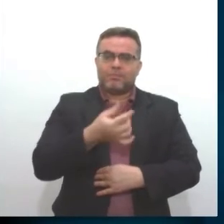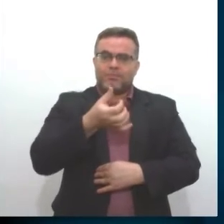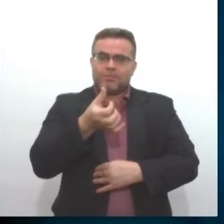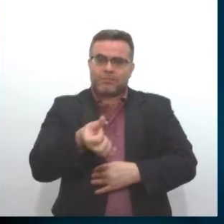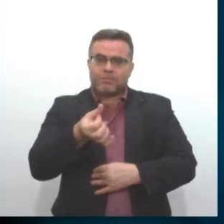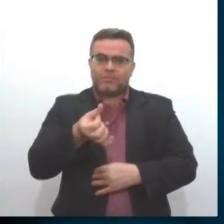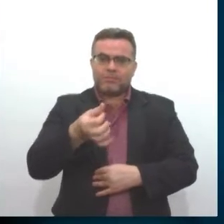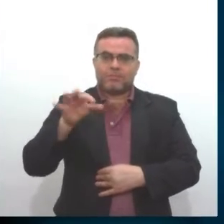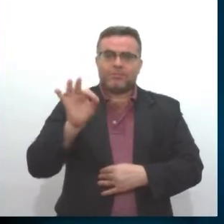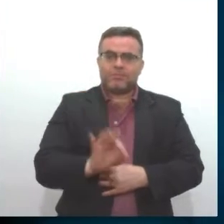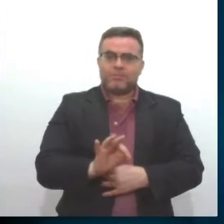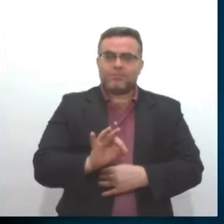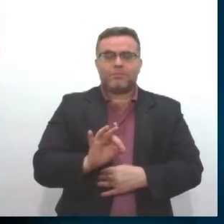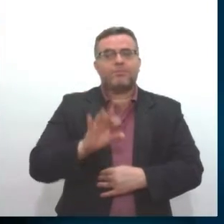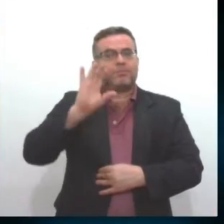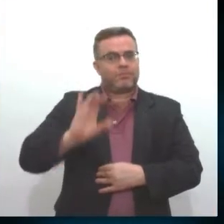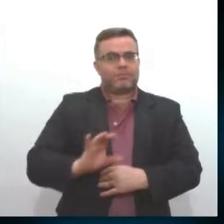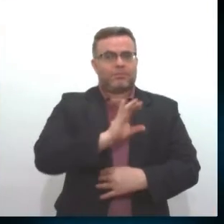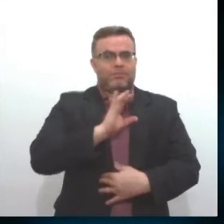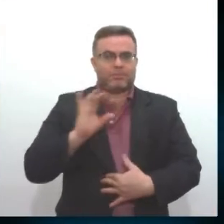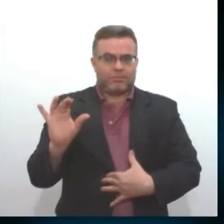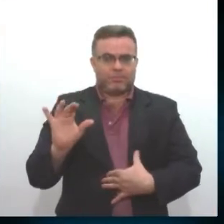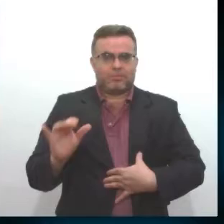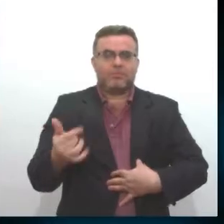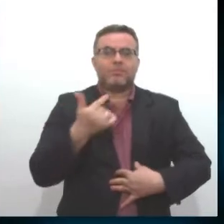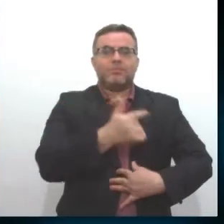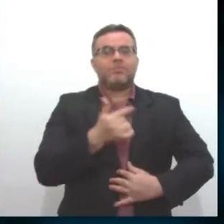64,6% se dizem católicos.